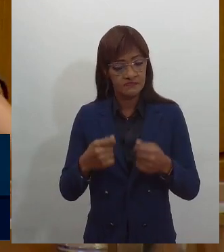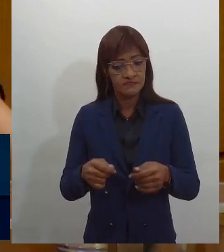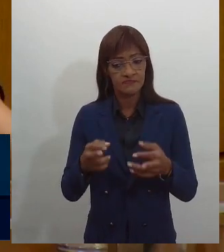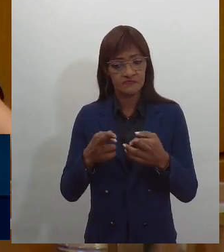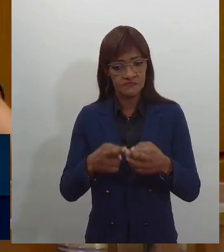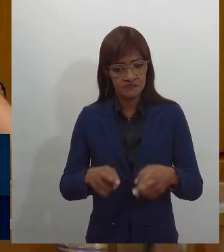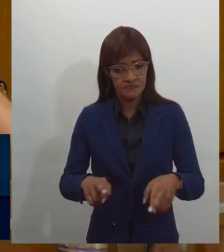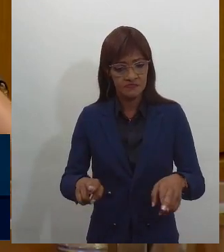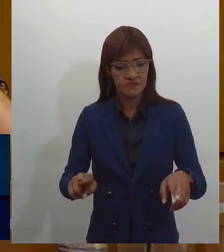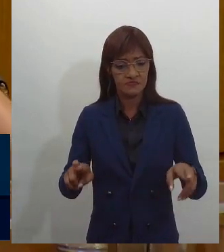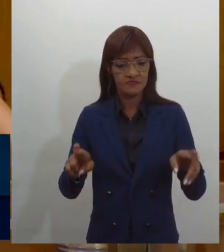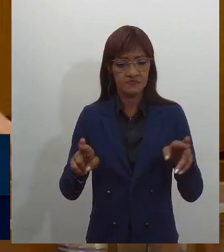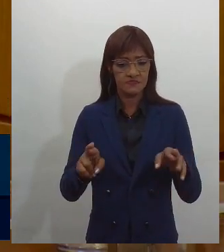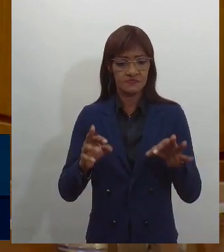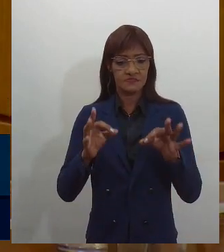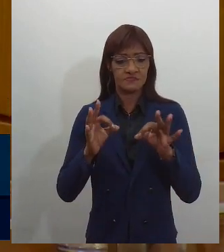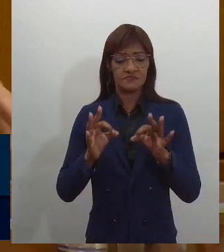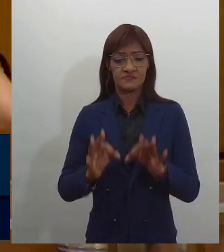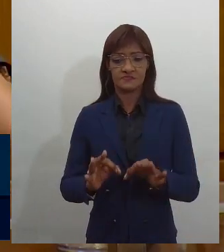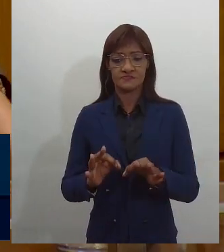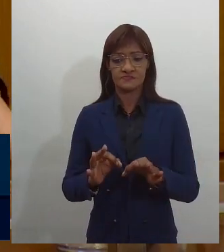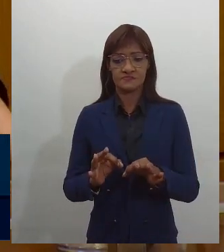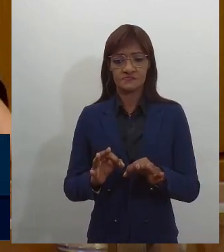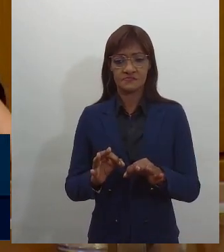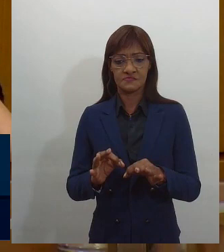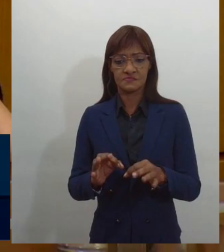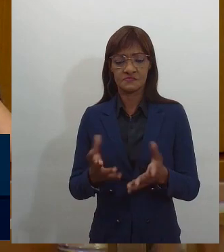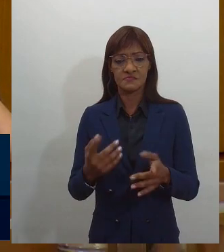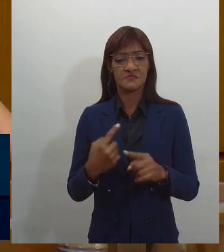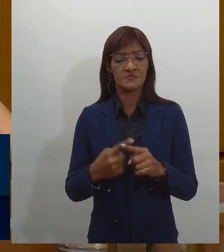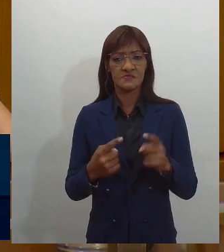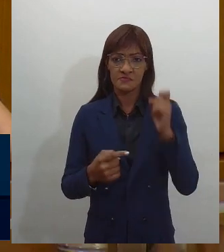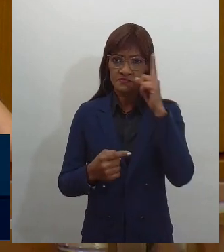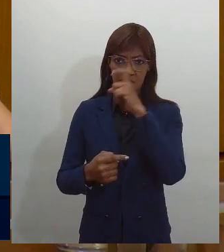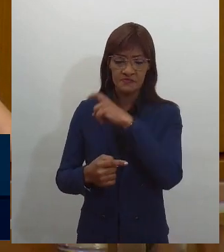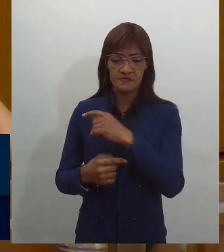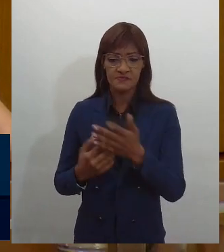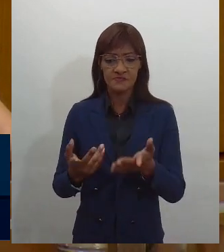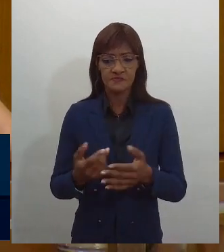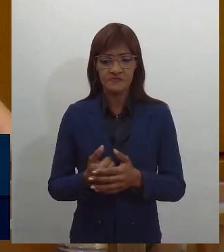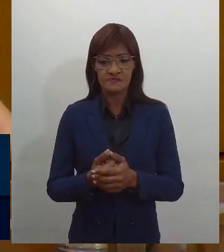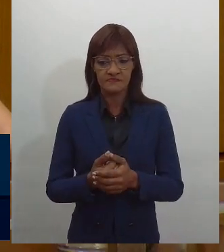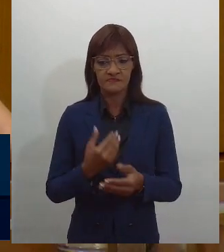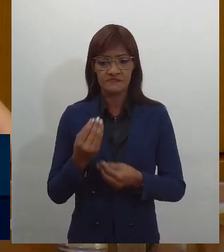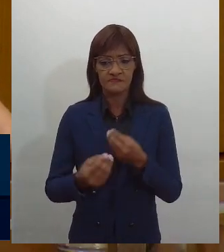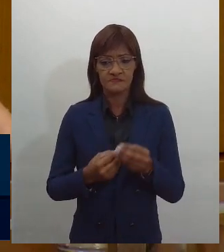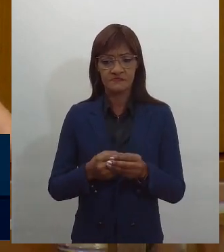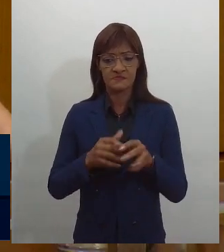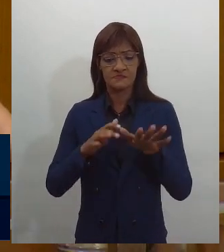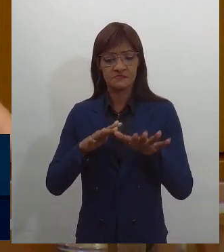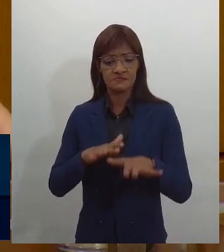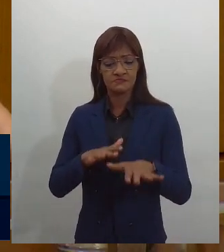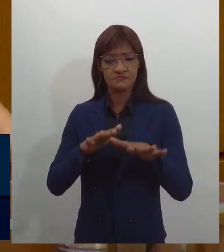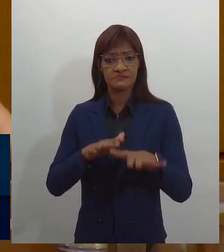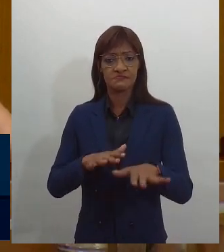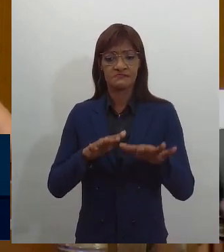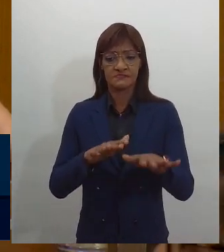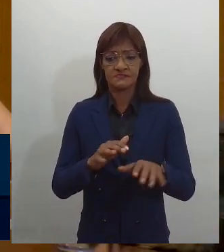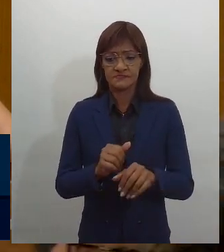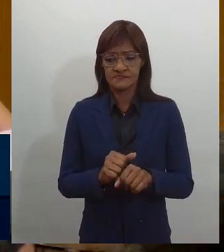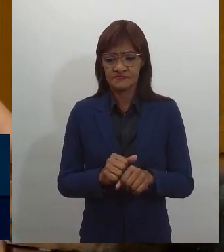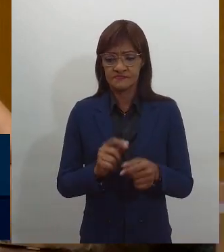de trânsito, que fica muito difícil quando você está em uma peregrinação. E também a de Divina Pastora no último